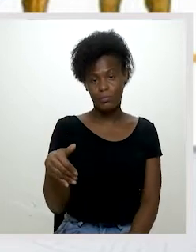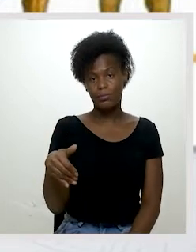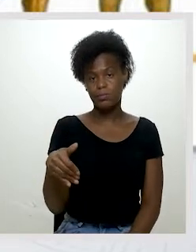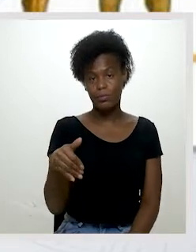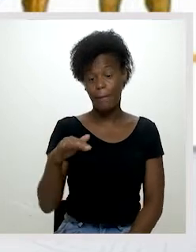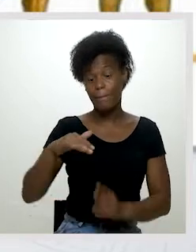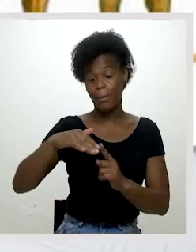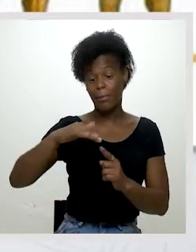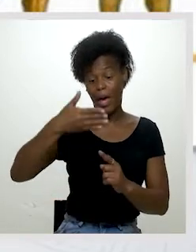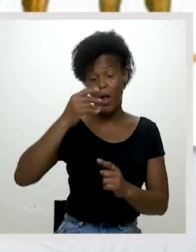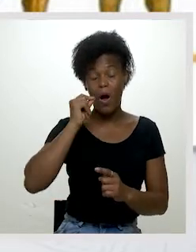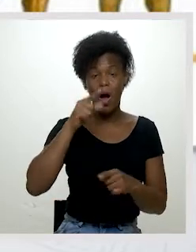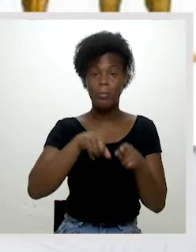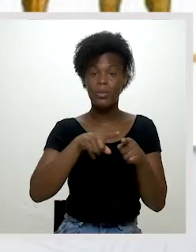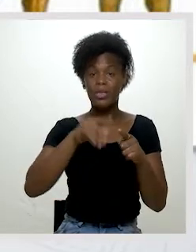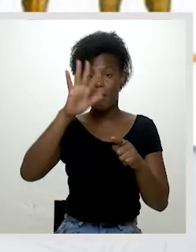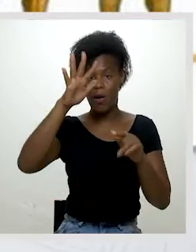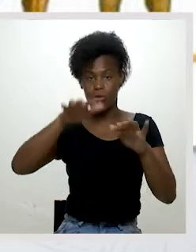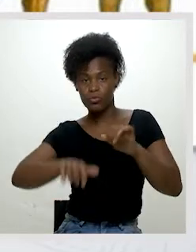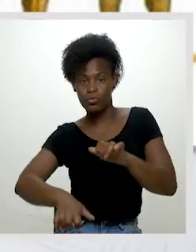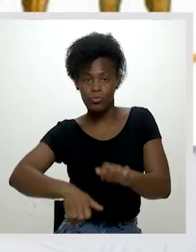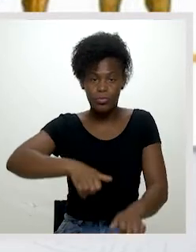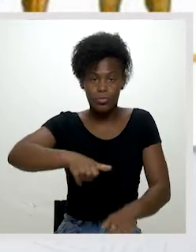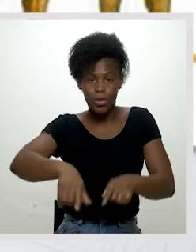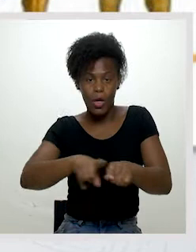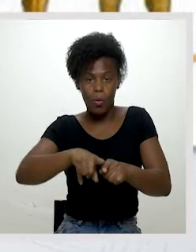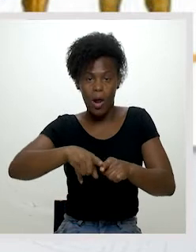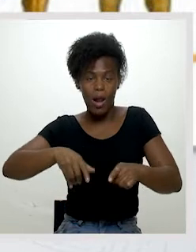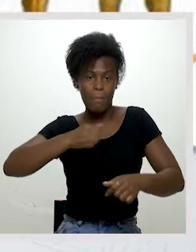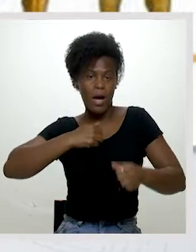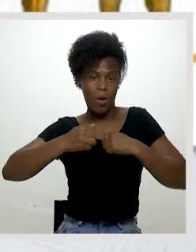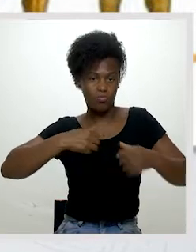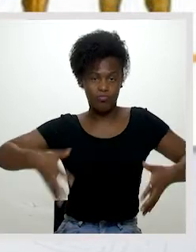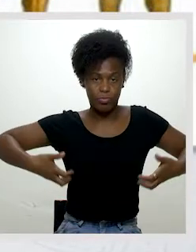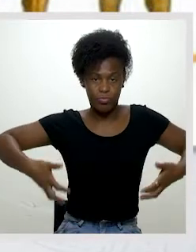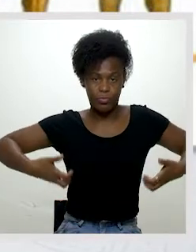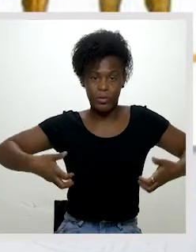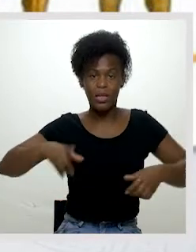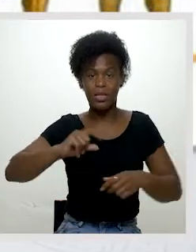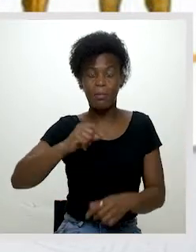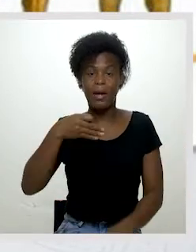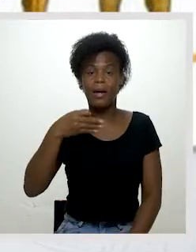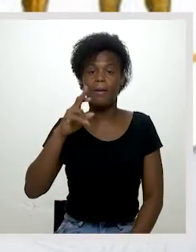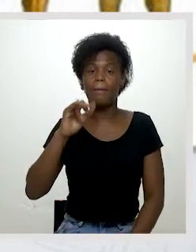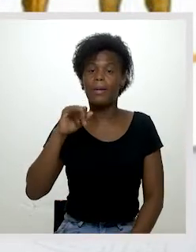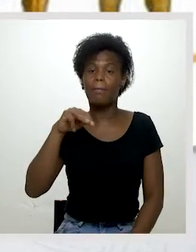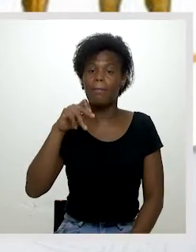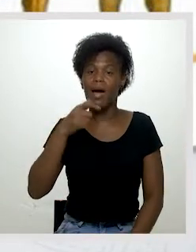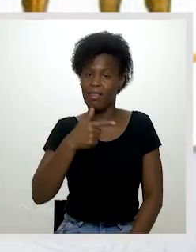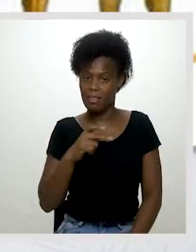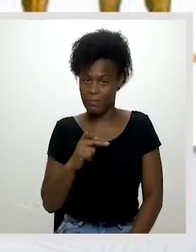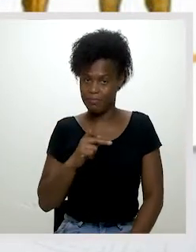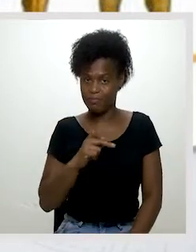não é? O primeiro aparece com as mãos no chão, parece um macaco, não é? Que se chama também primata, é um